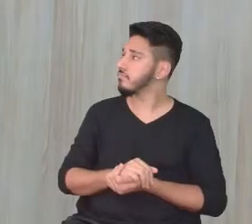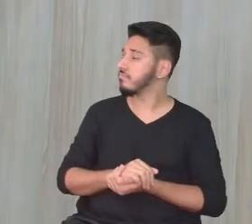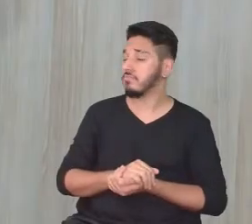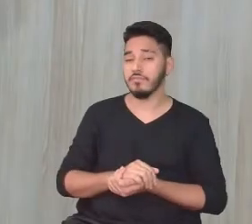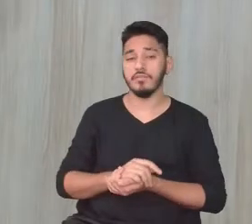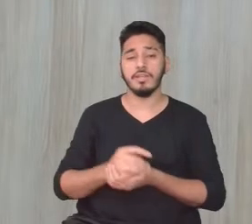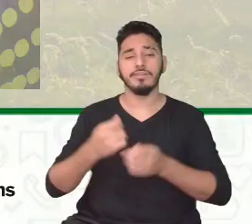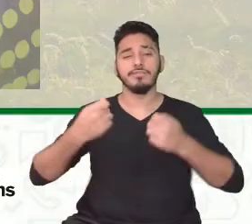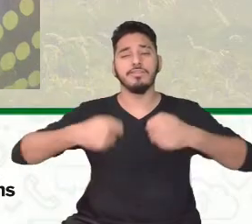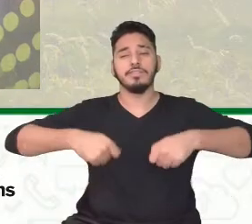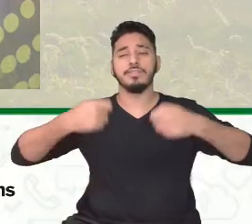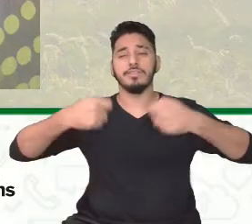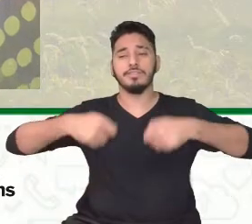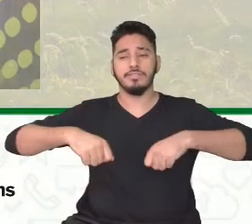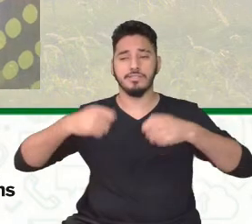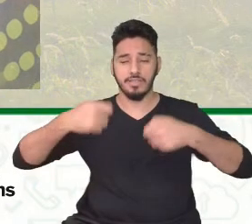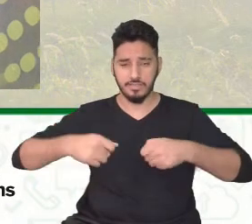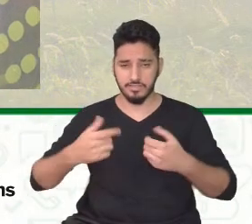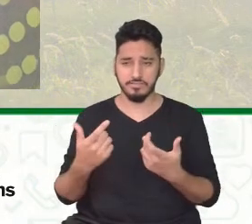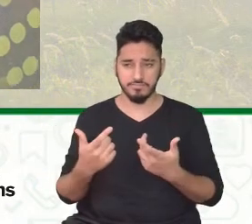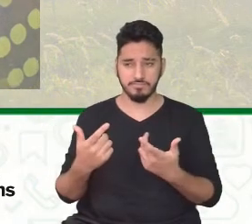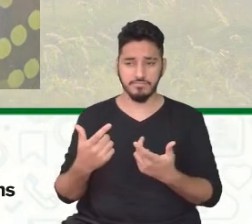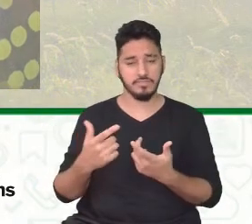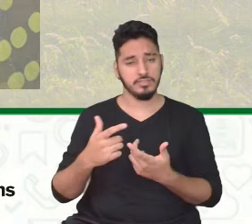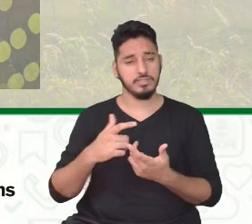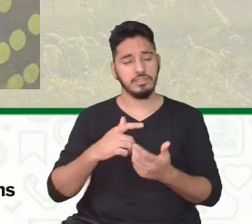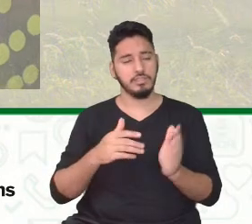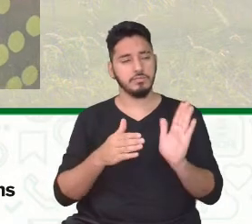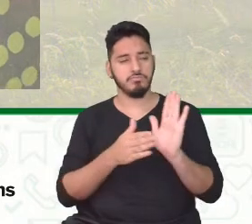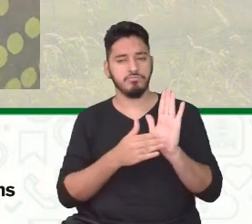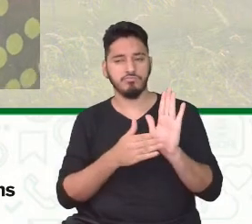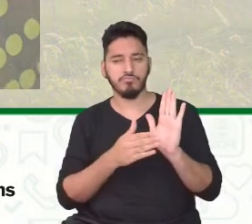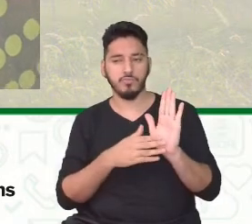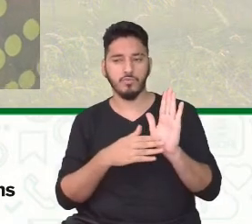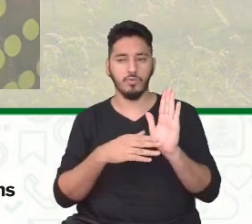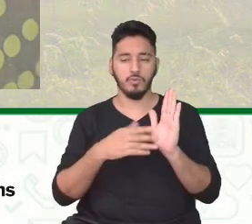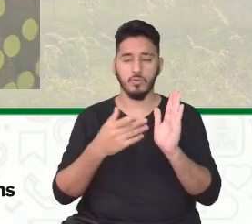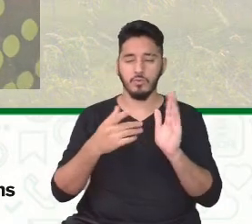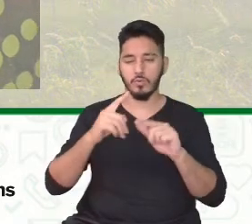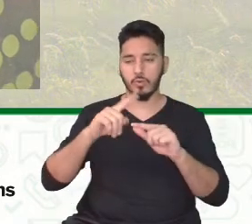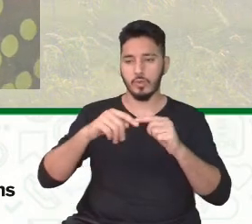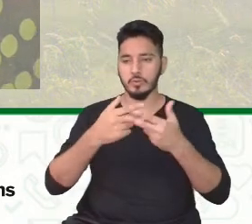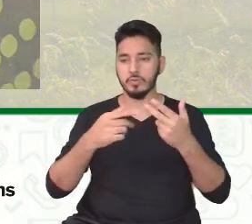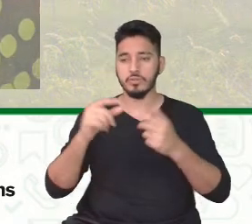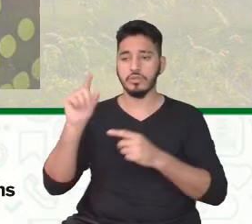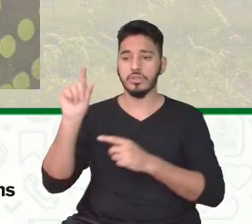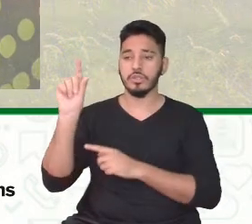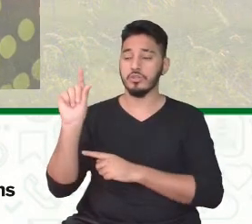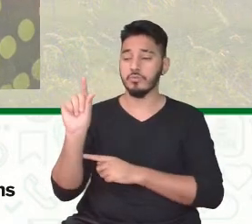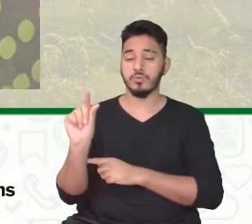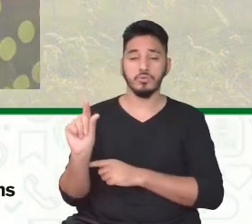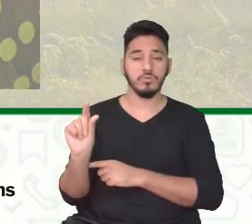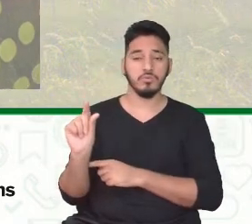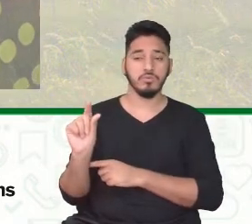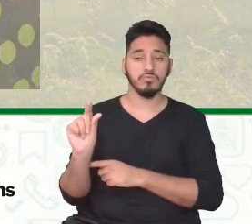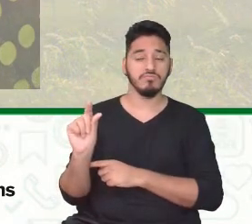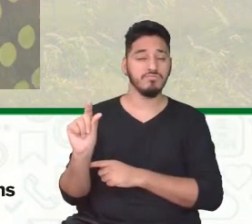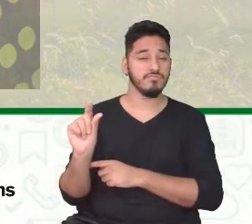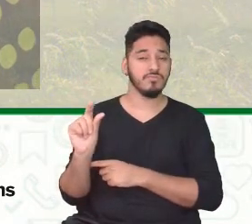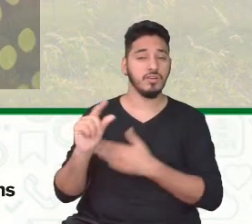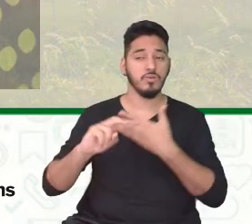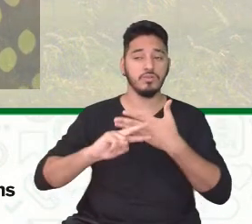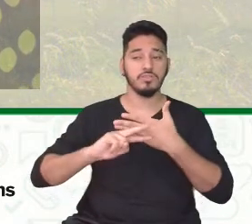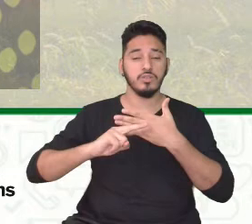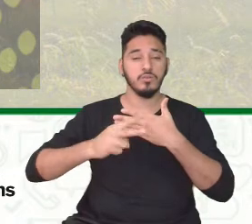a necessidade de propor medidas que diminuem os efeitos